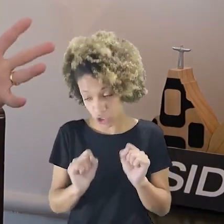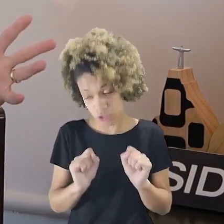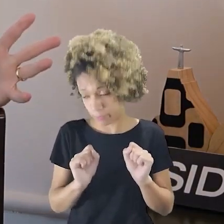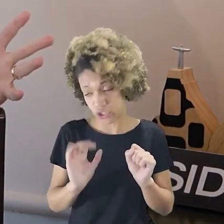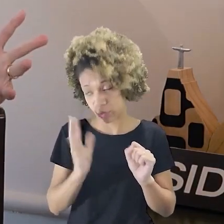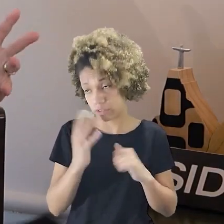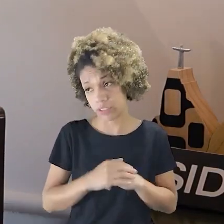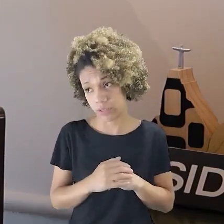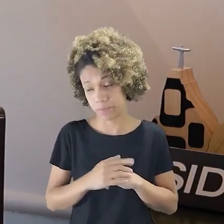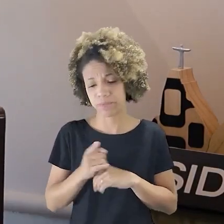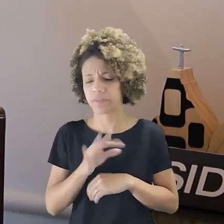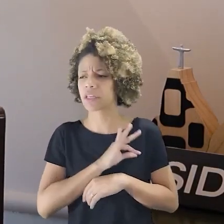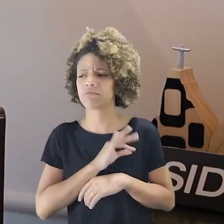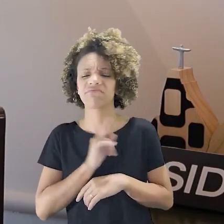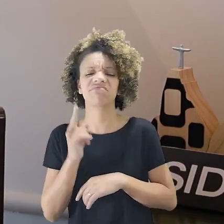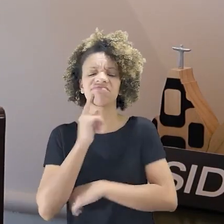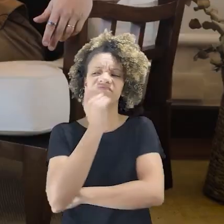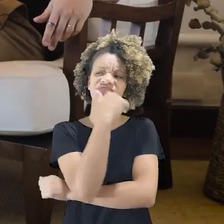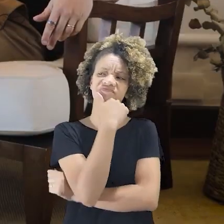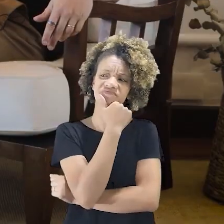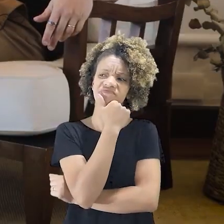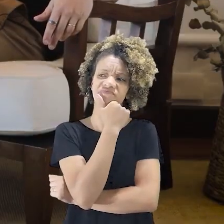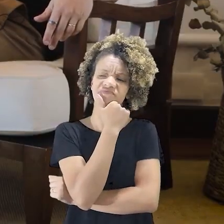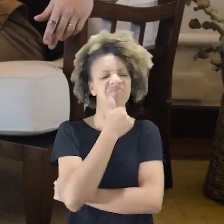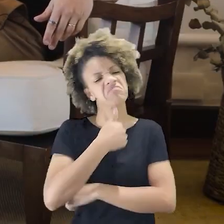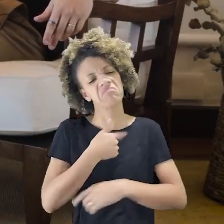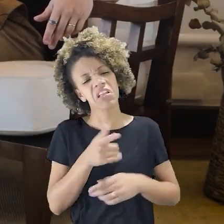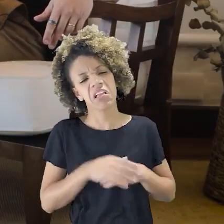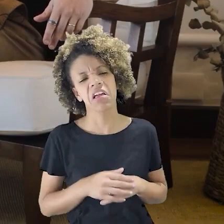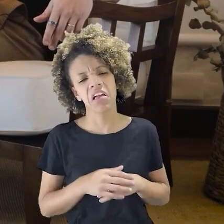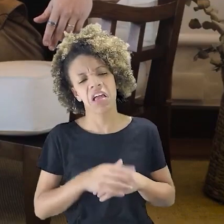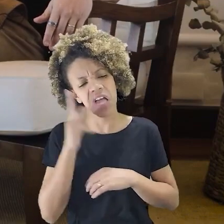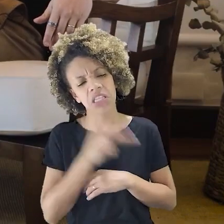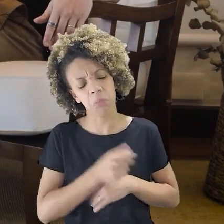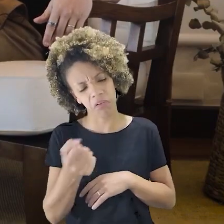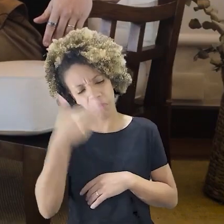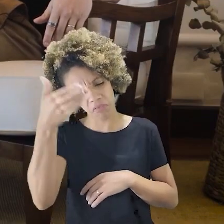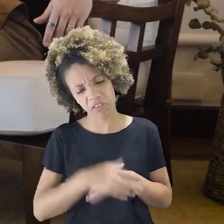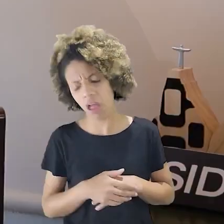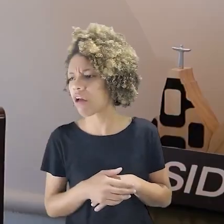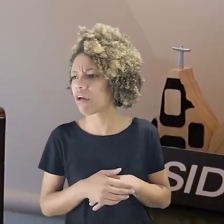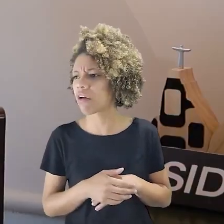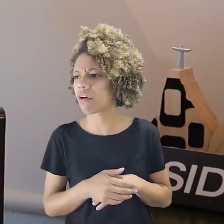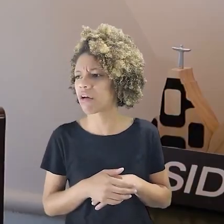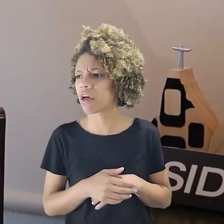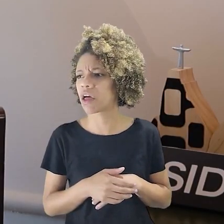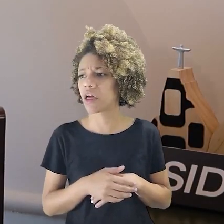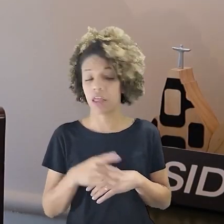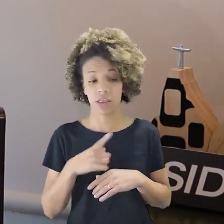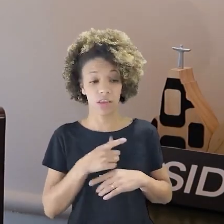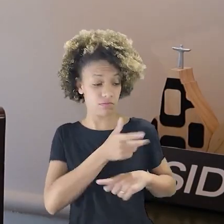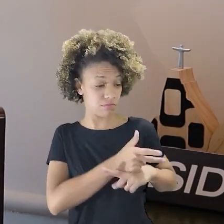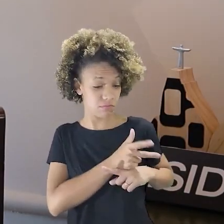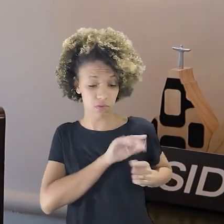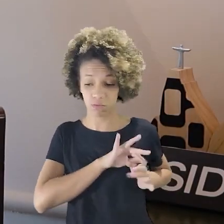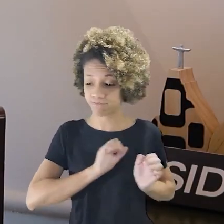acontecer. Esse policial fala assim, quer saber? Eu vou. Essa porra vai me fuder, viu? É. Aí o cara passa ali na ponte de Niterói